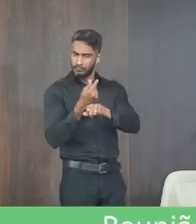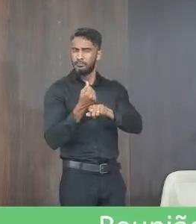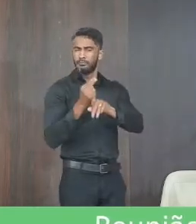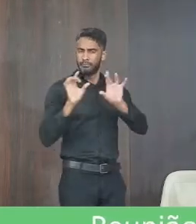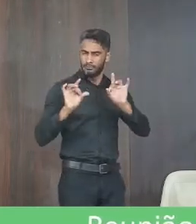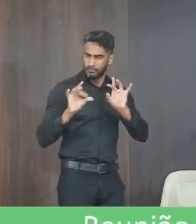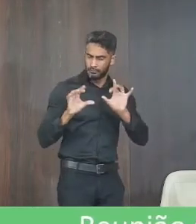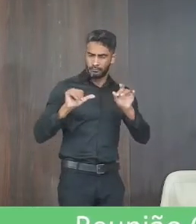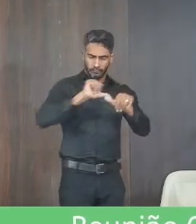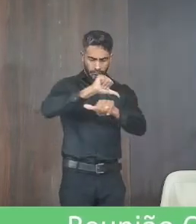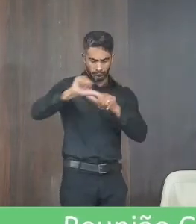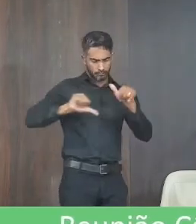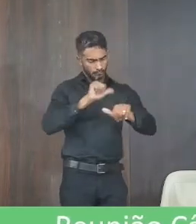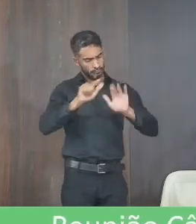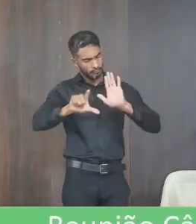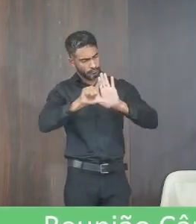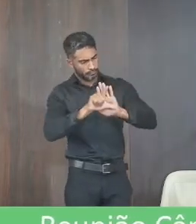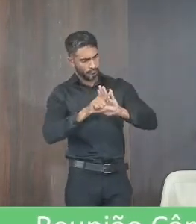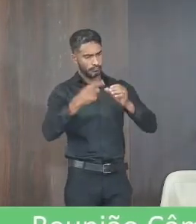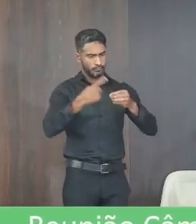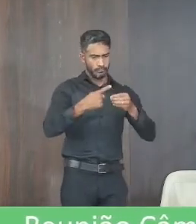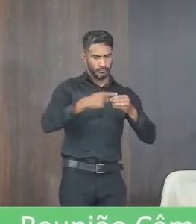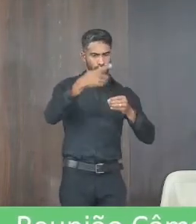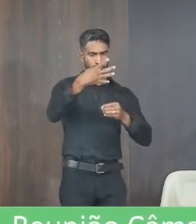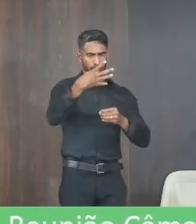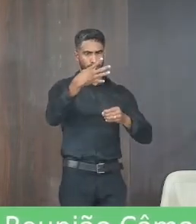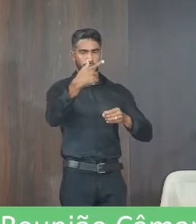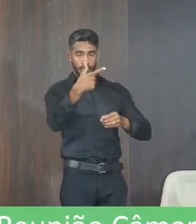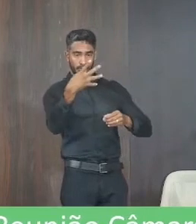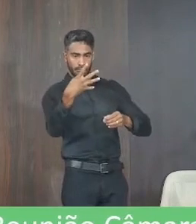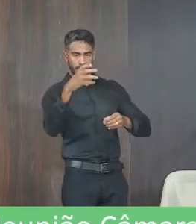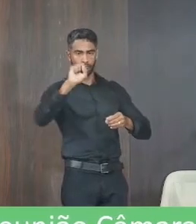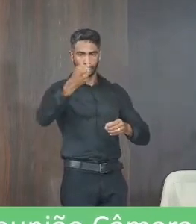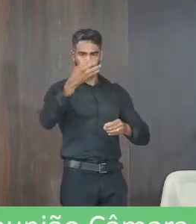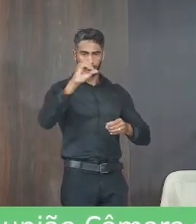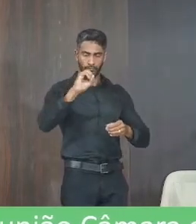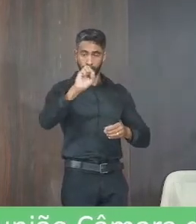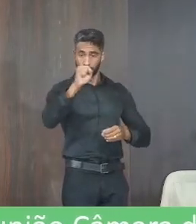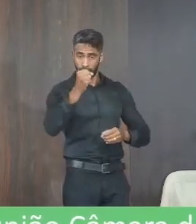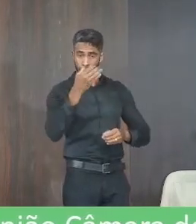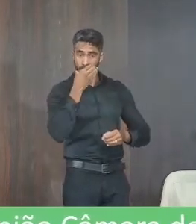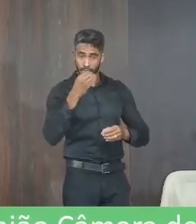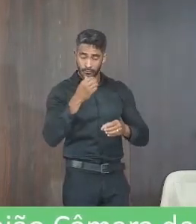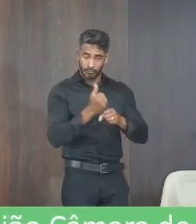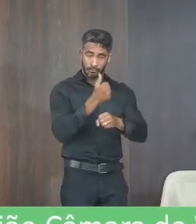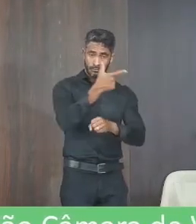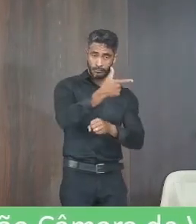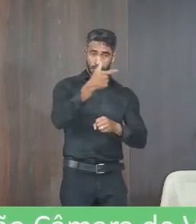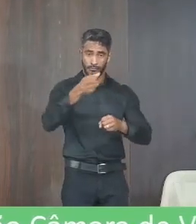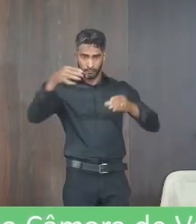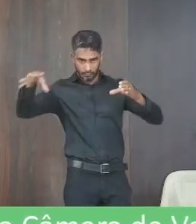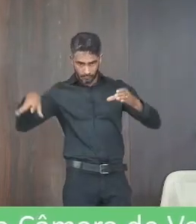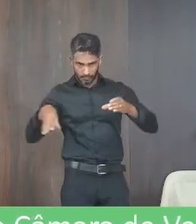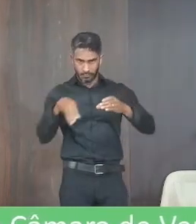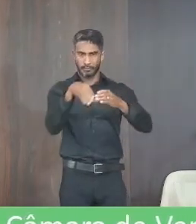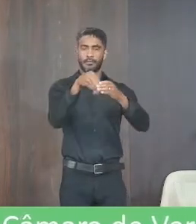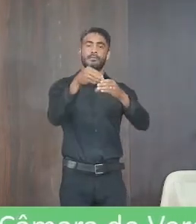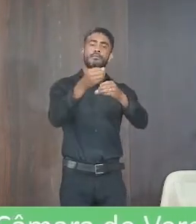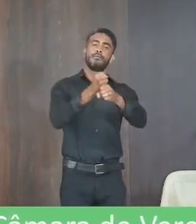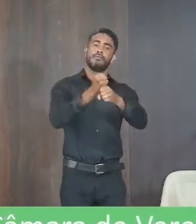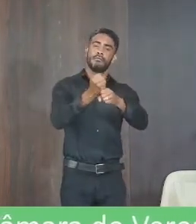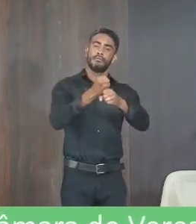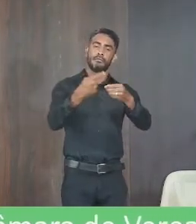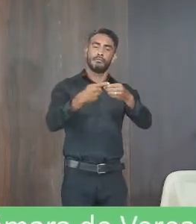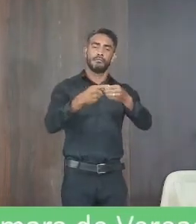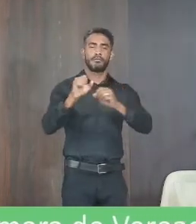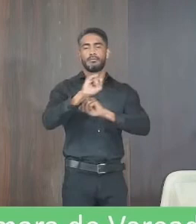que especificam e alteram a lei municipal 2480 de 8 de dezembro de 2021 que institui o plano purianual